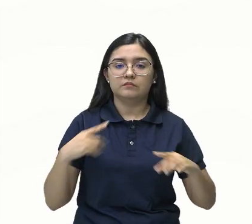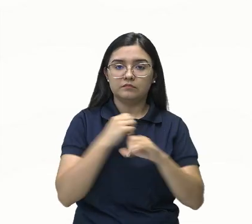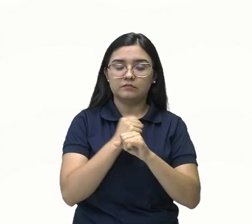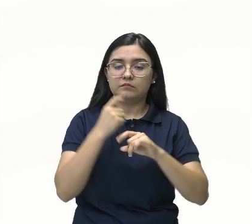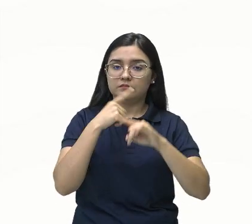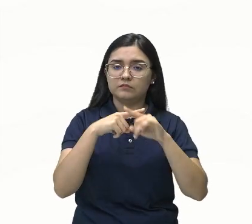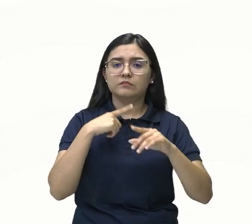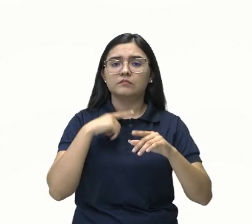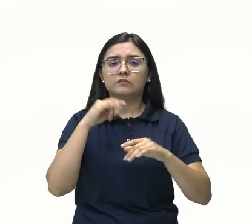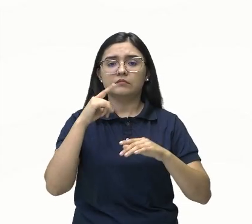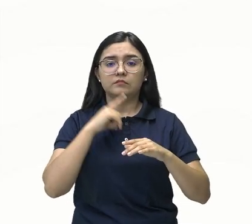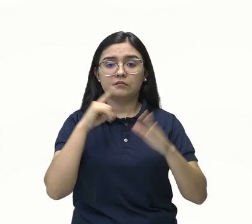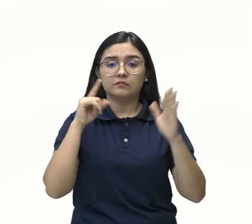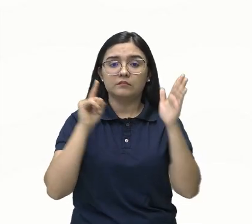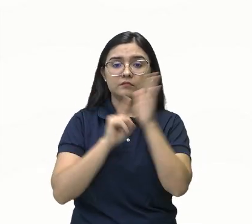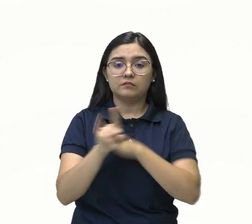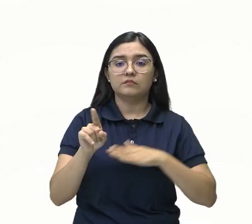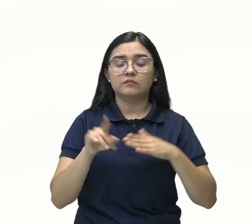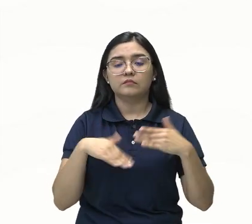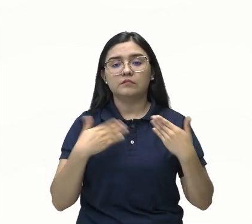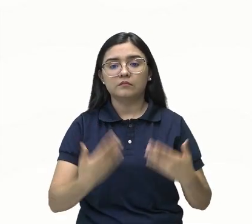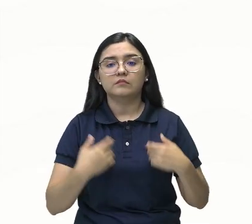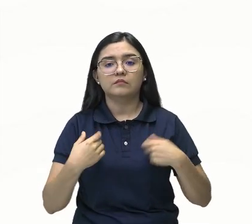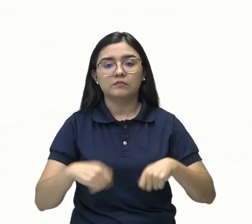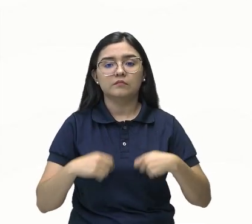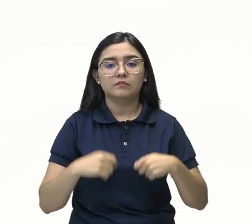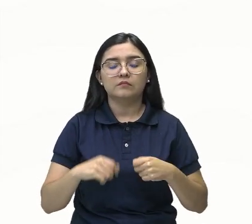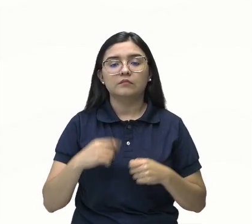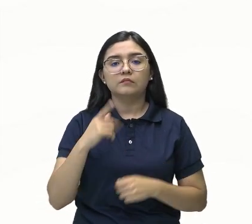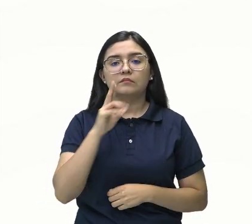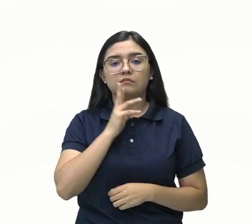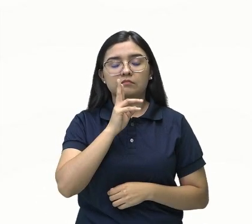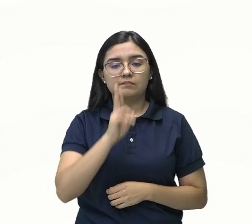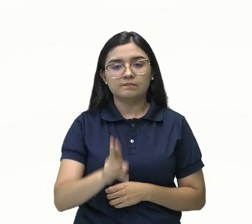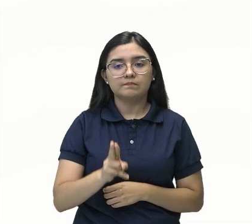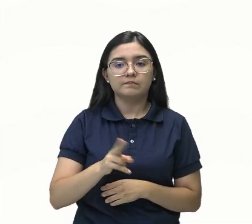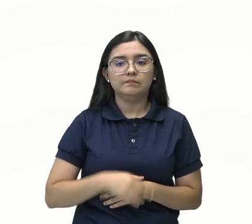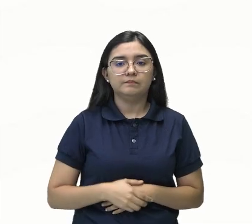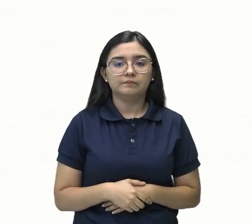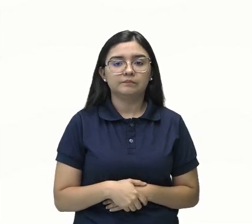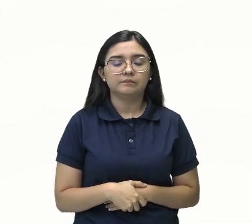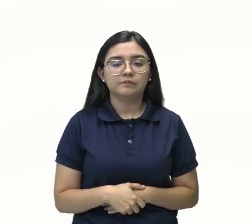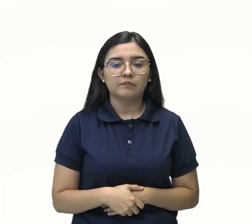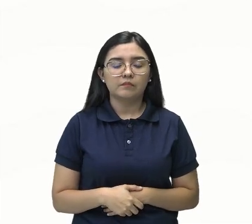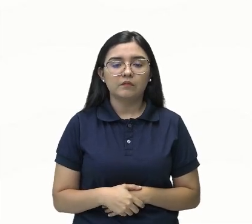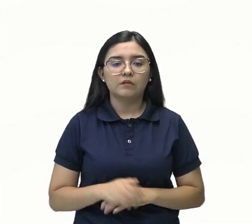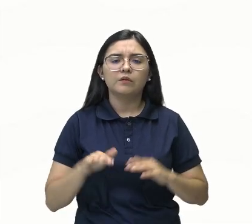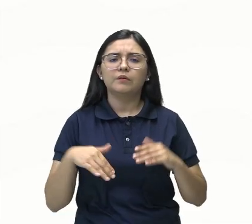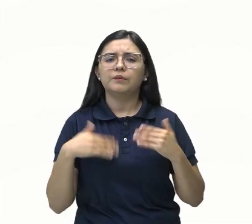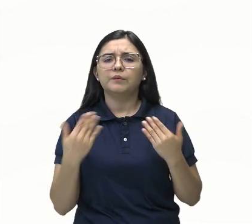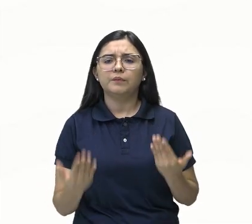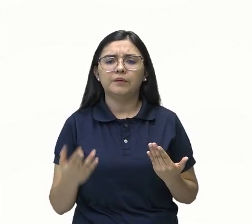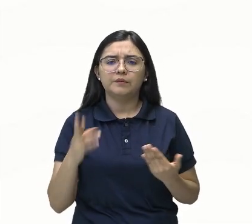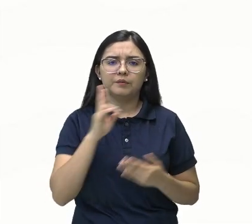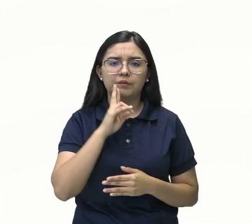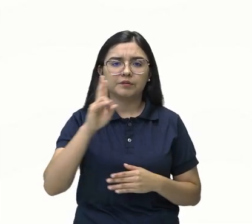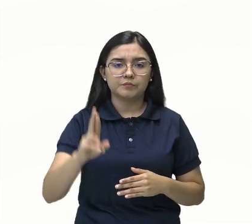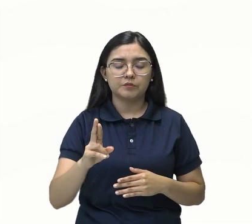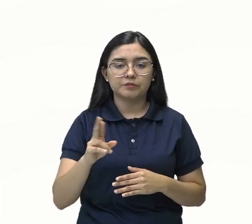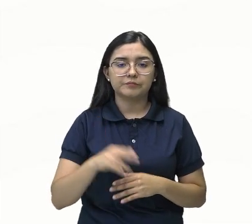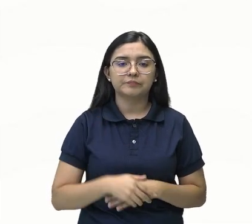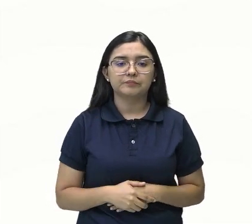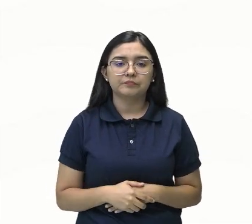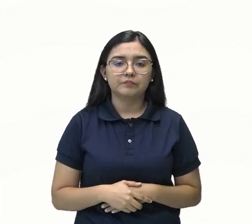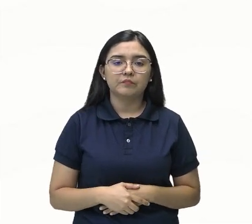pergunta, obrigatoriamente a gente tem que ter uma resposta. Então, qual será a resposta aqui do nosso problema?